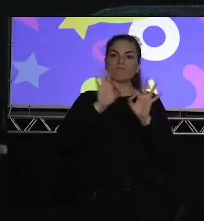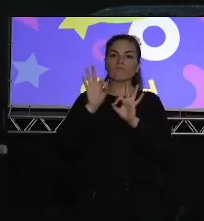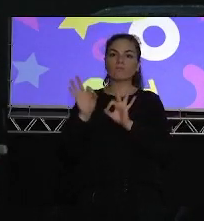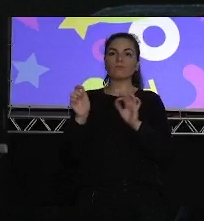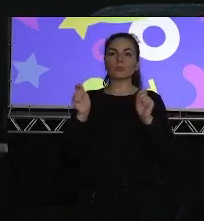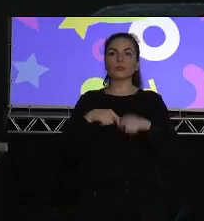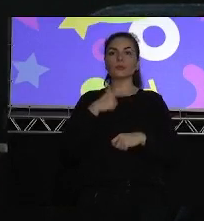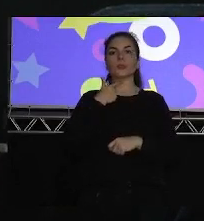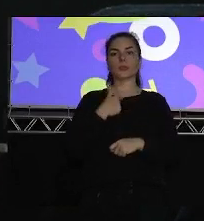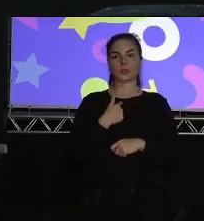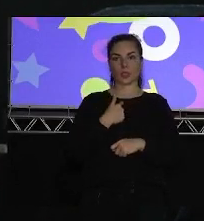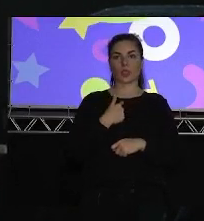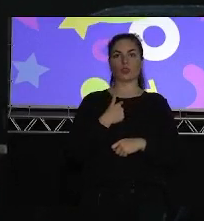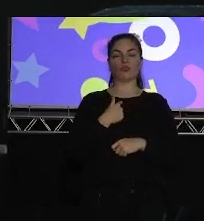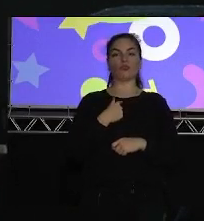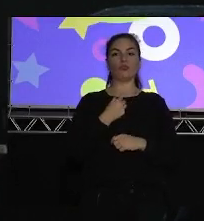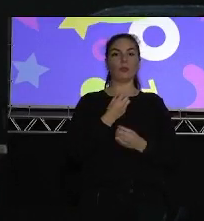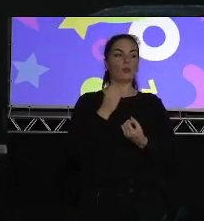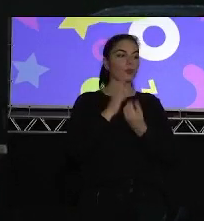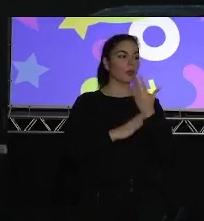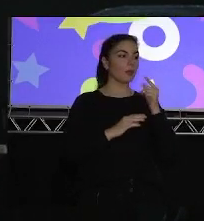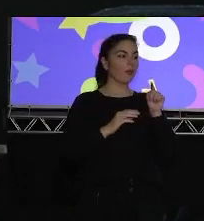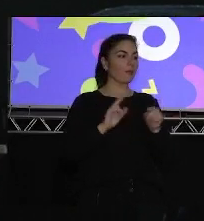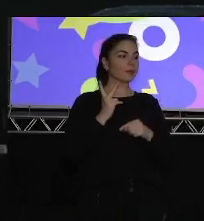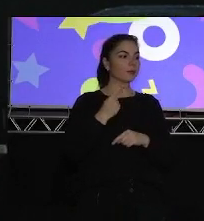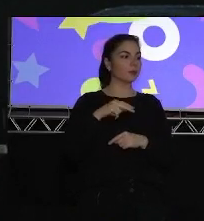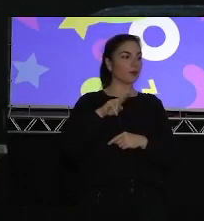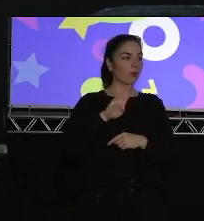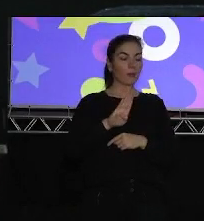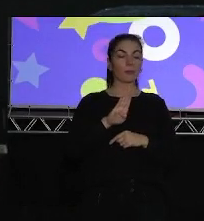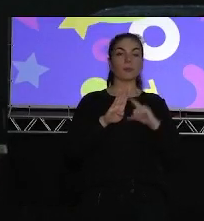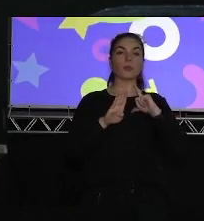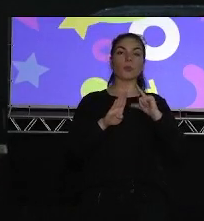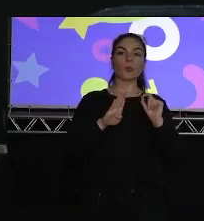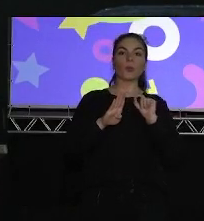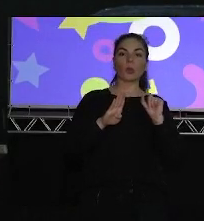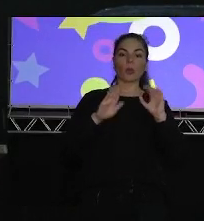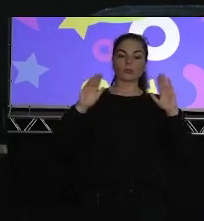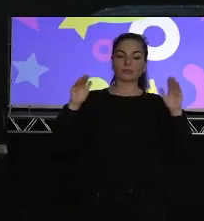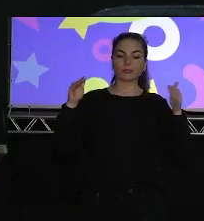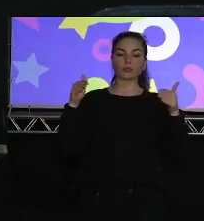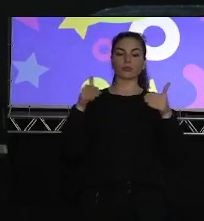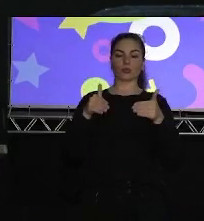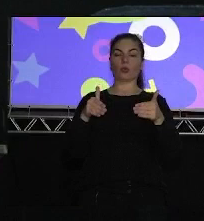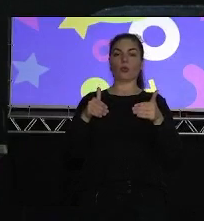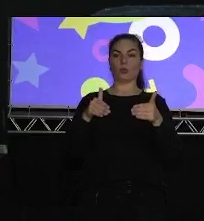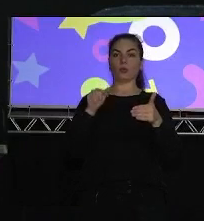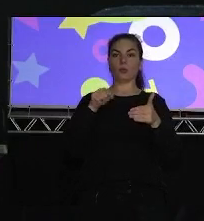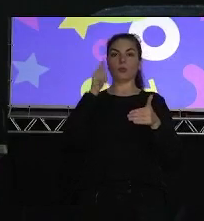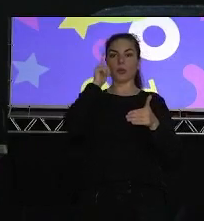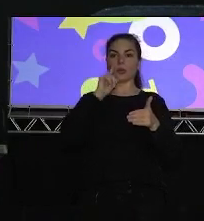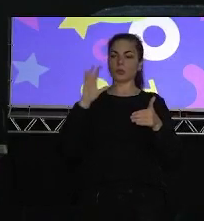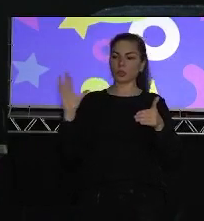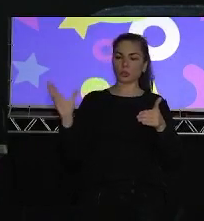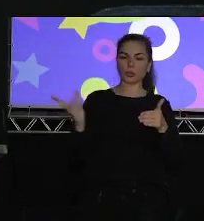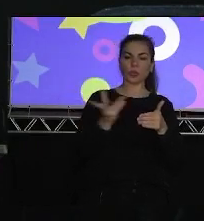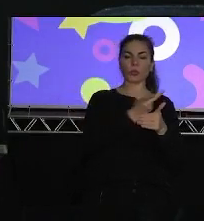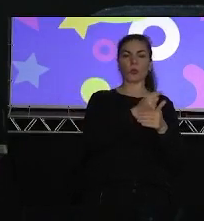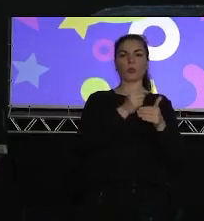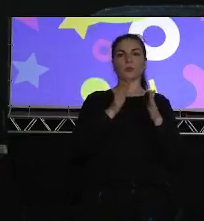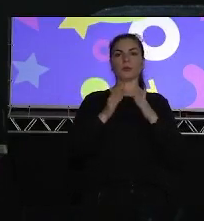vamos construir um hub aqui. Esse hub, então, ele vai ser o centralizador, ele vai canalizar todas as demandas de